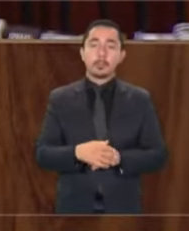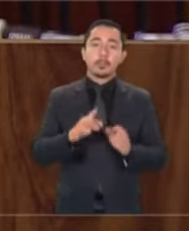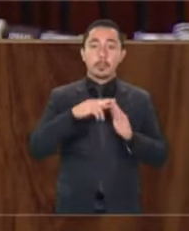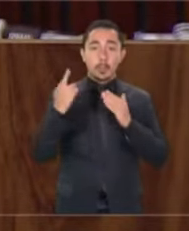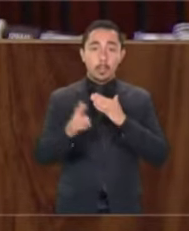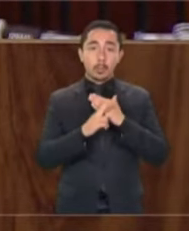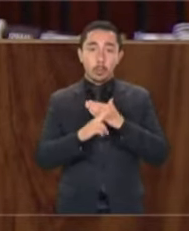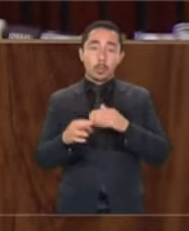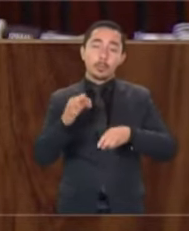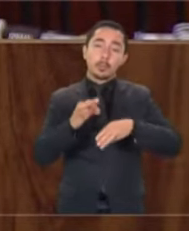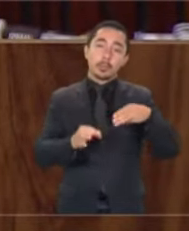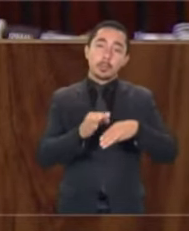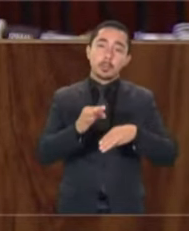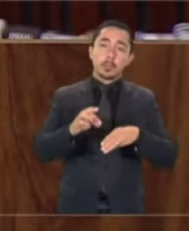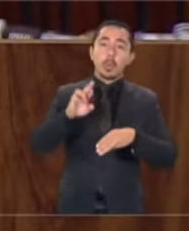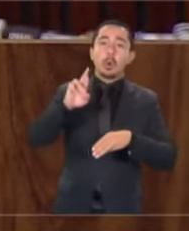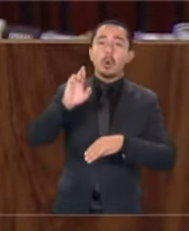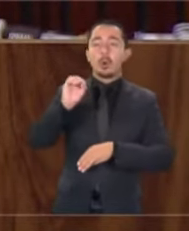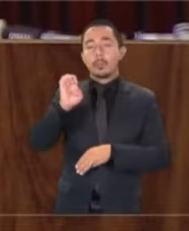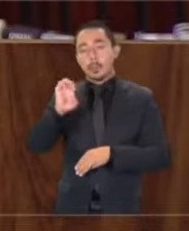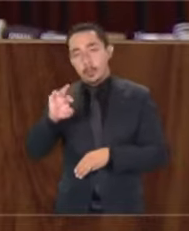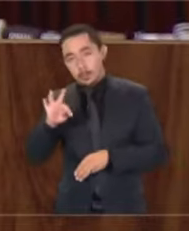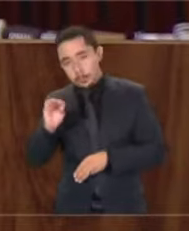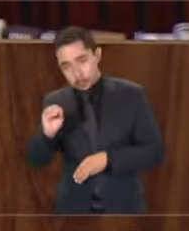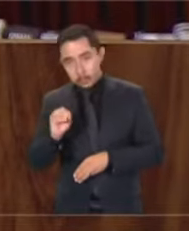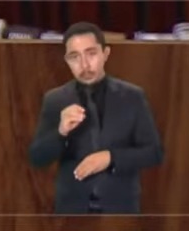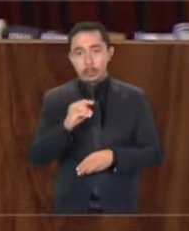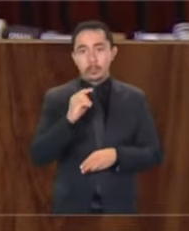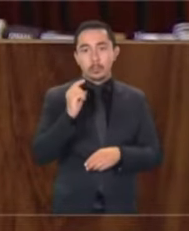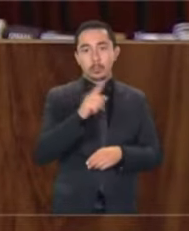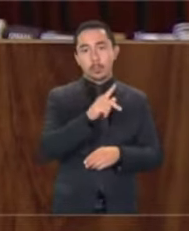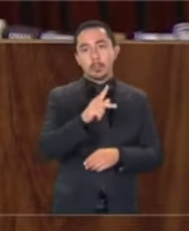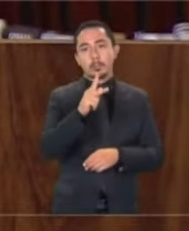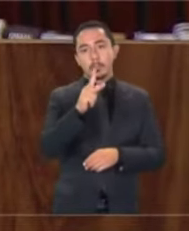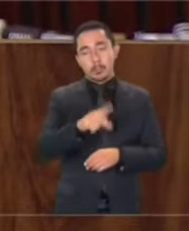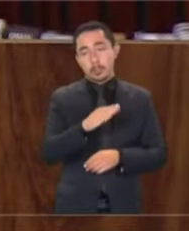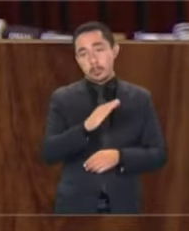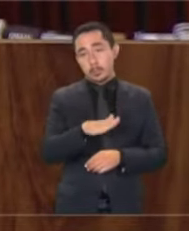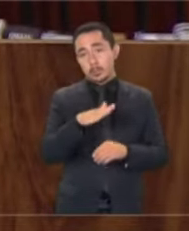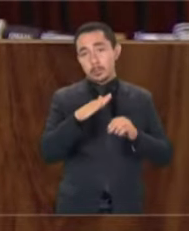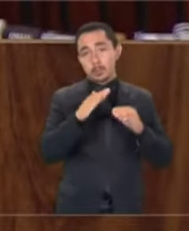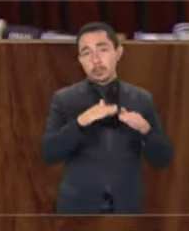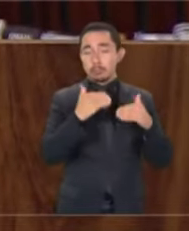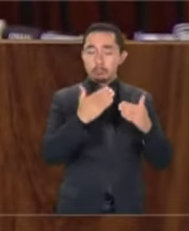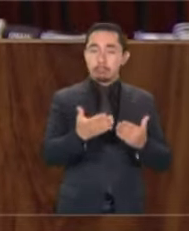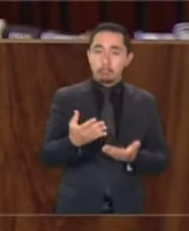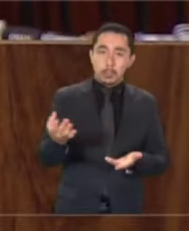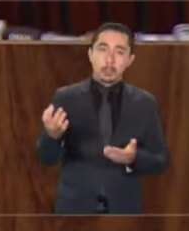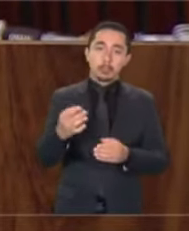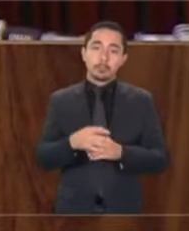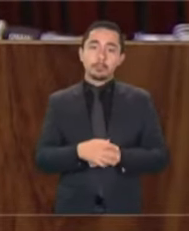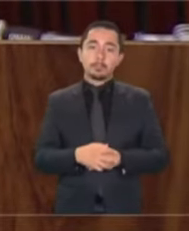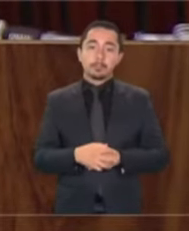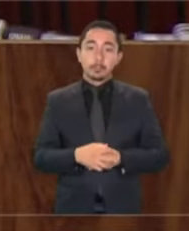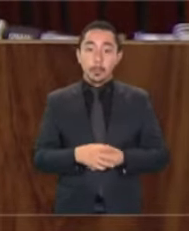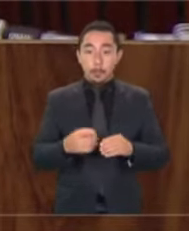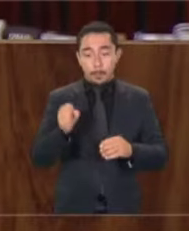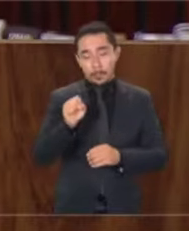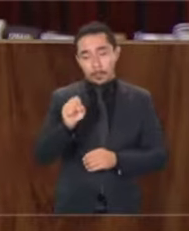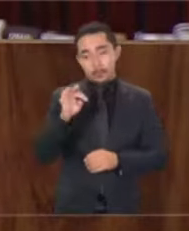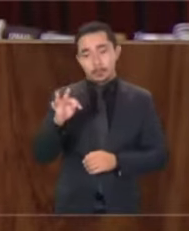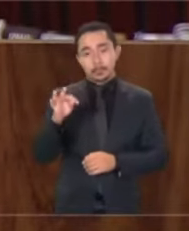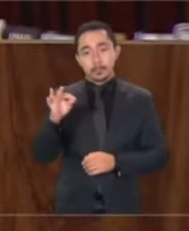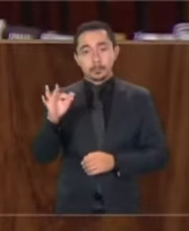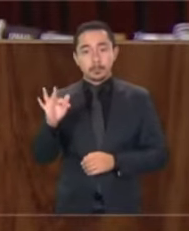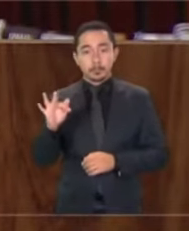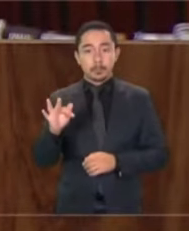ministro Roberto Barroso, eminente presidente do Supremo Tribunal Federal, do Conselho Nacional de Justiça. É de